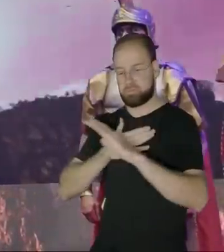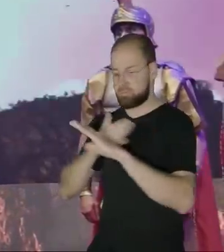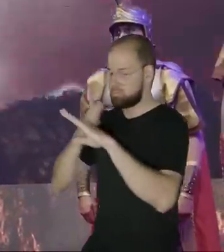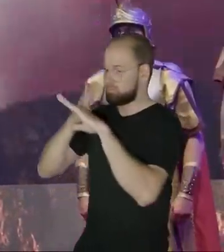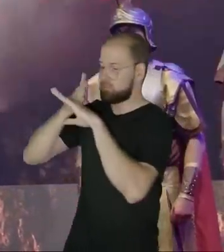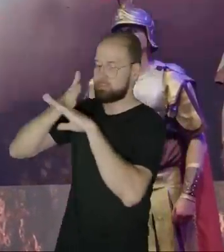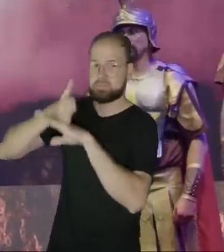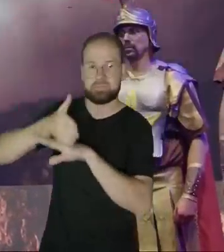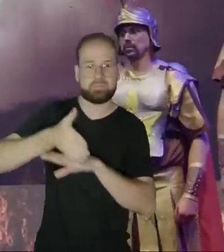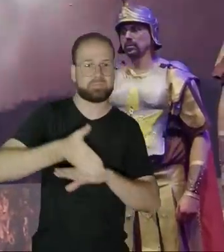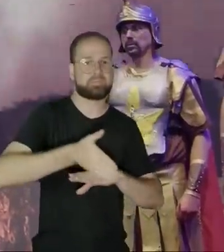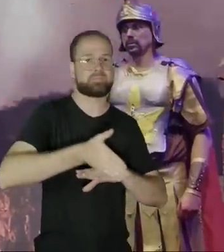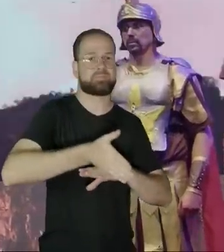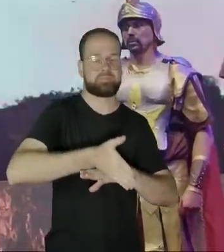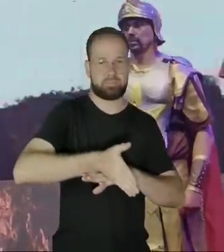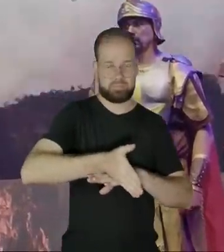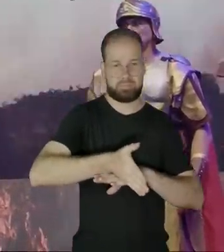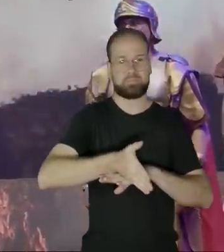entrar